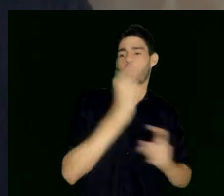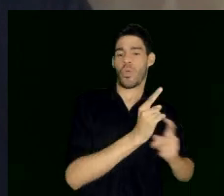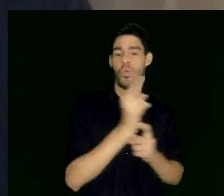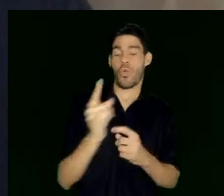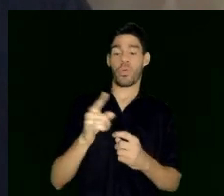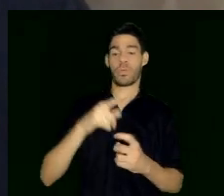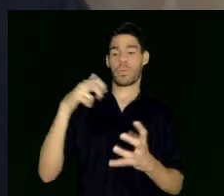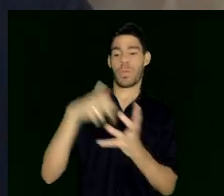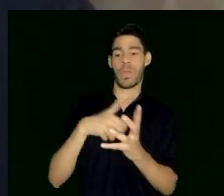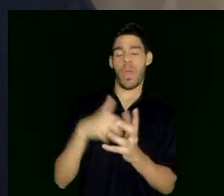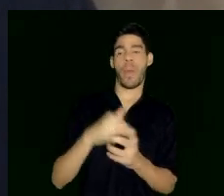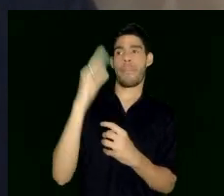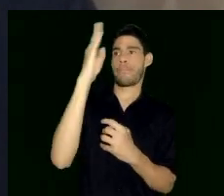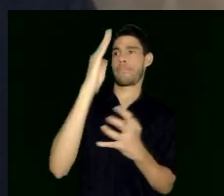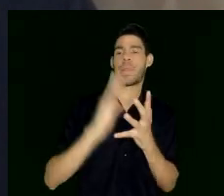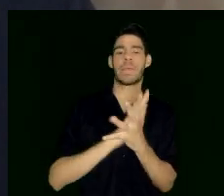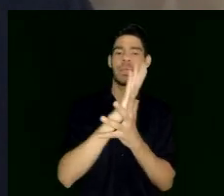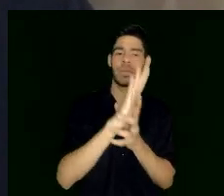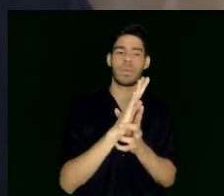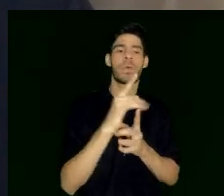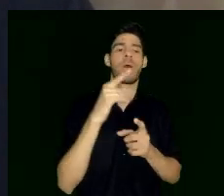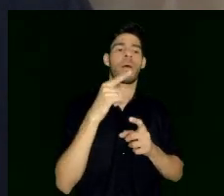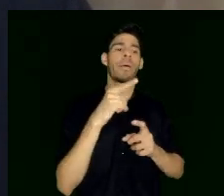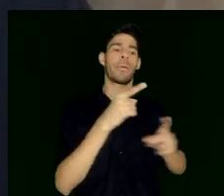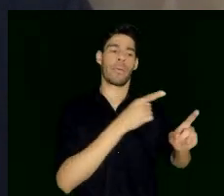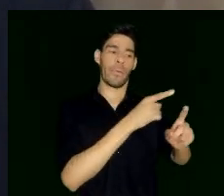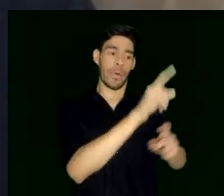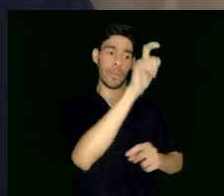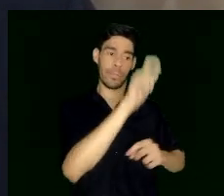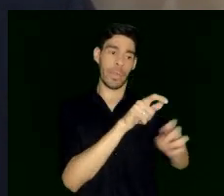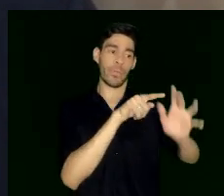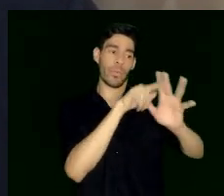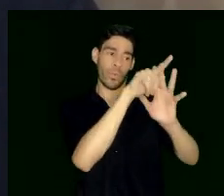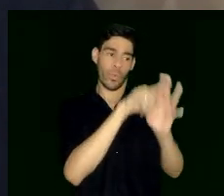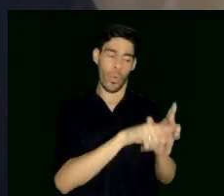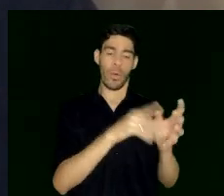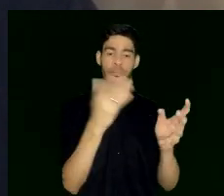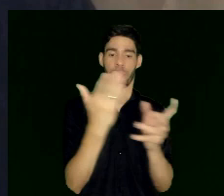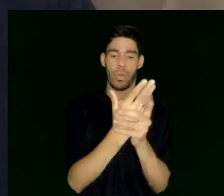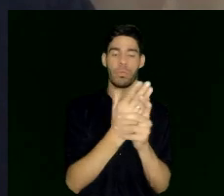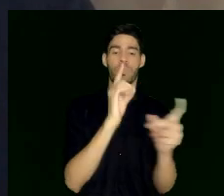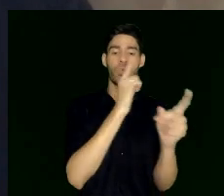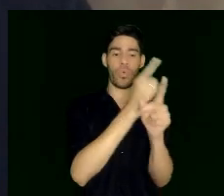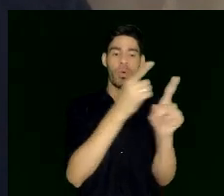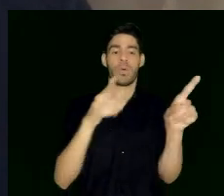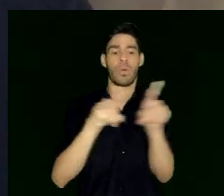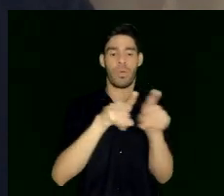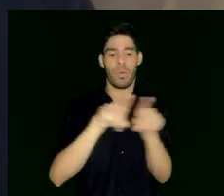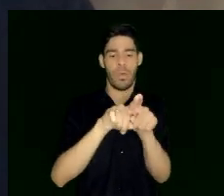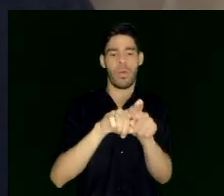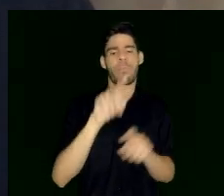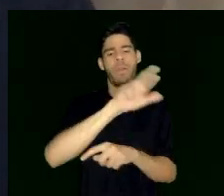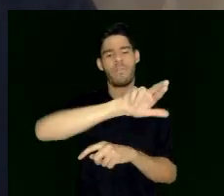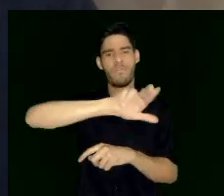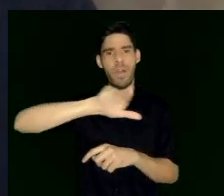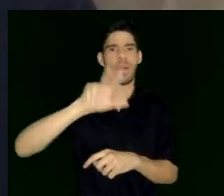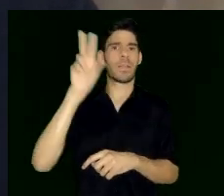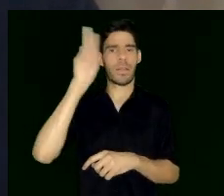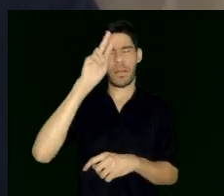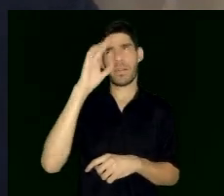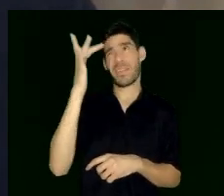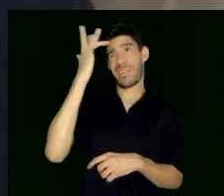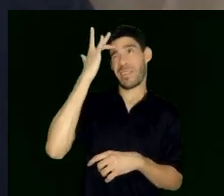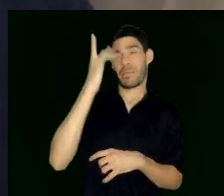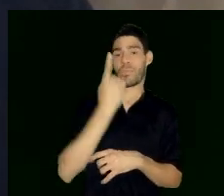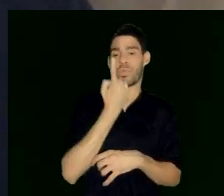nenhuma condenação do Brasil por violações dos direitos do investigado ou do processado. Nós encontramos também vários casos,